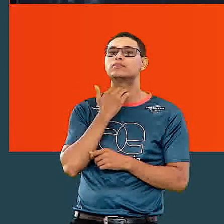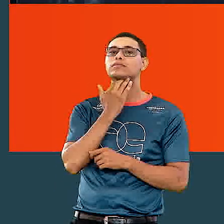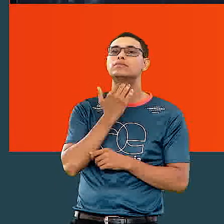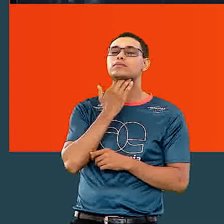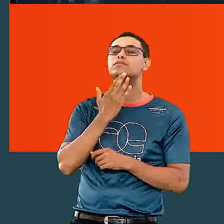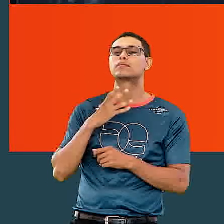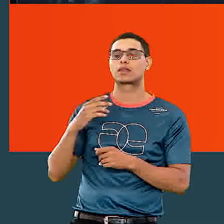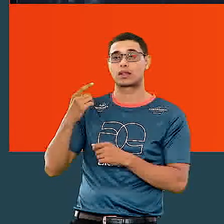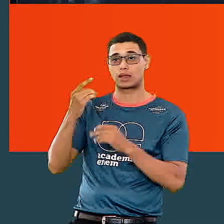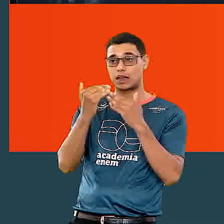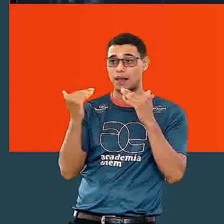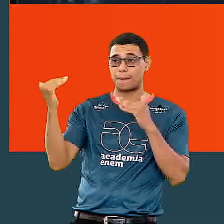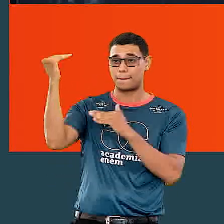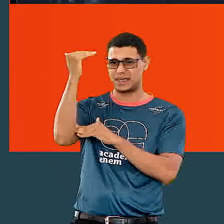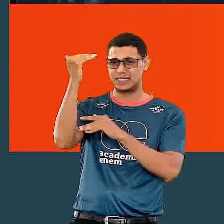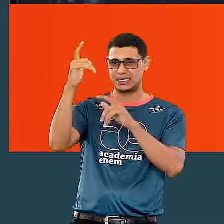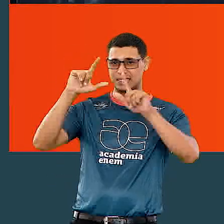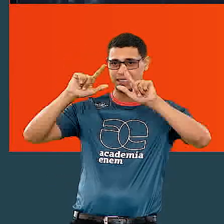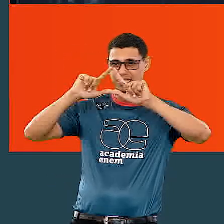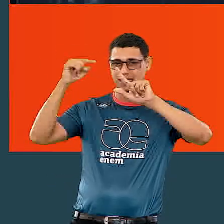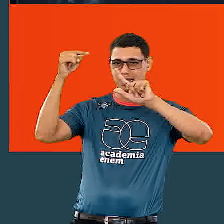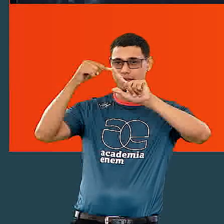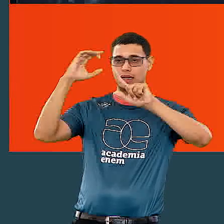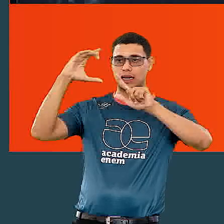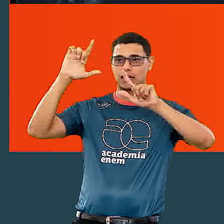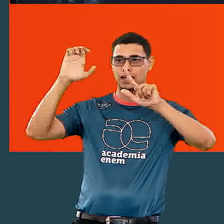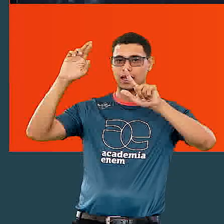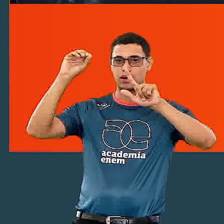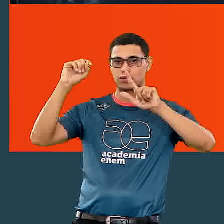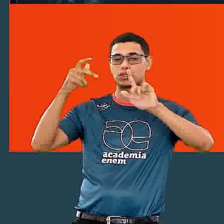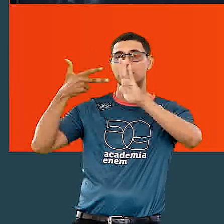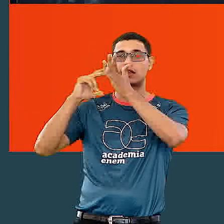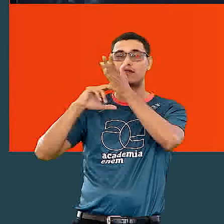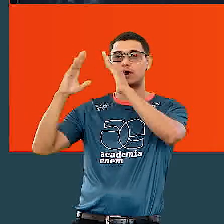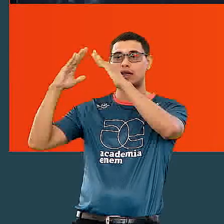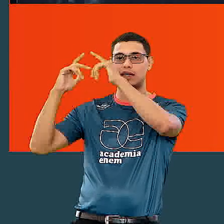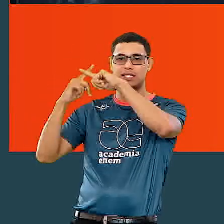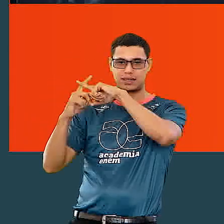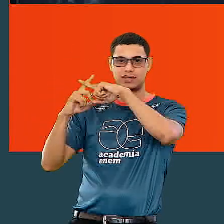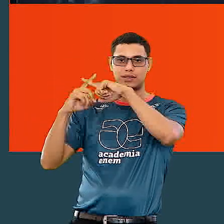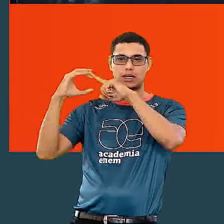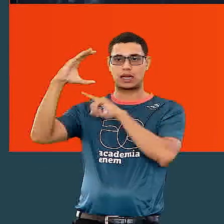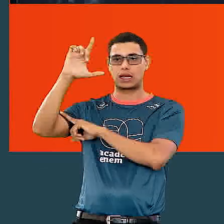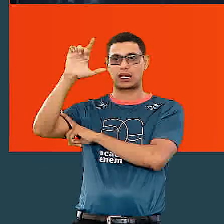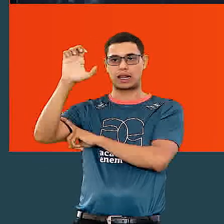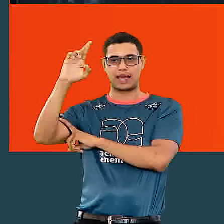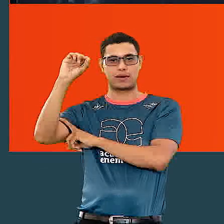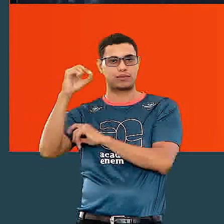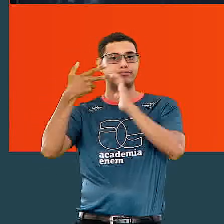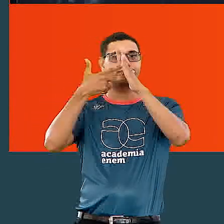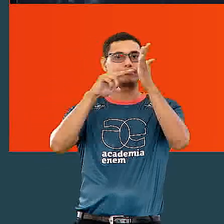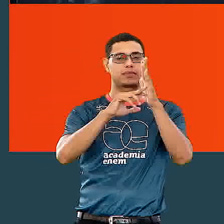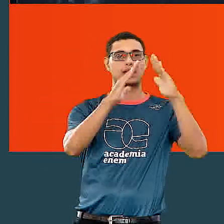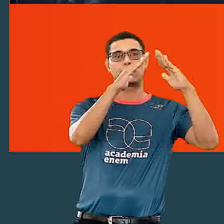clero. Ponta do triângulo, tu bota clero. Isso é igreja, tá? Toda vida tu ouvir clero é igreja. Segunda base do